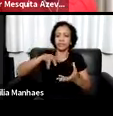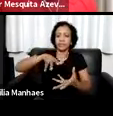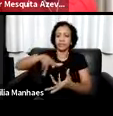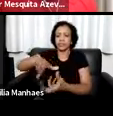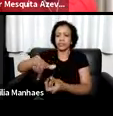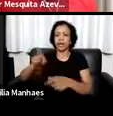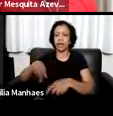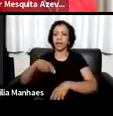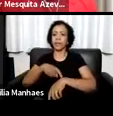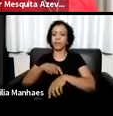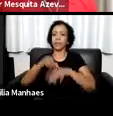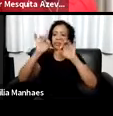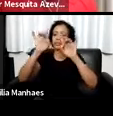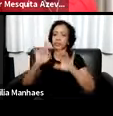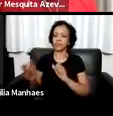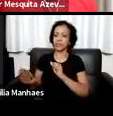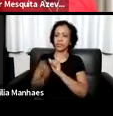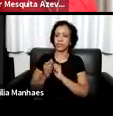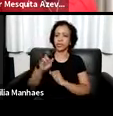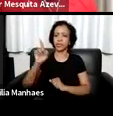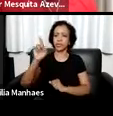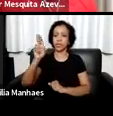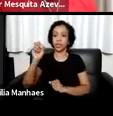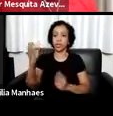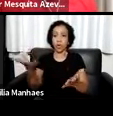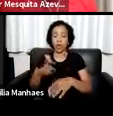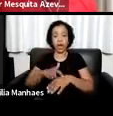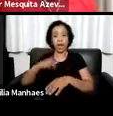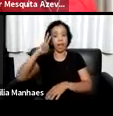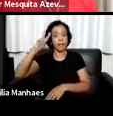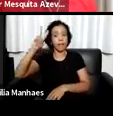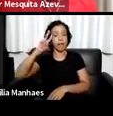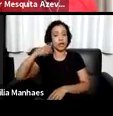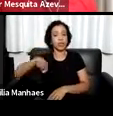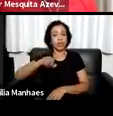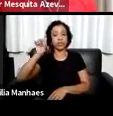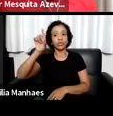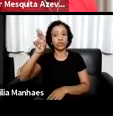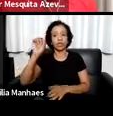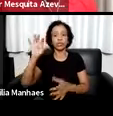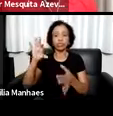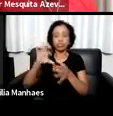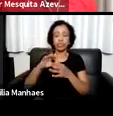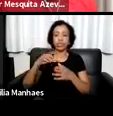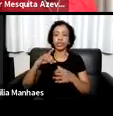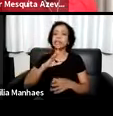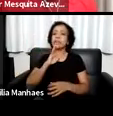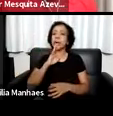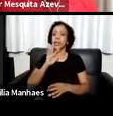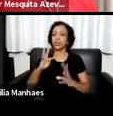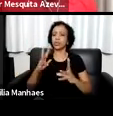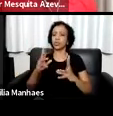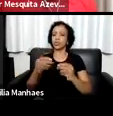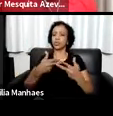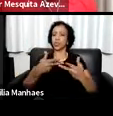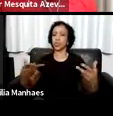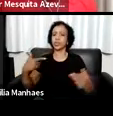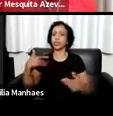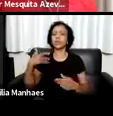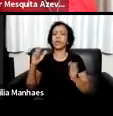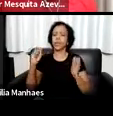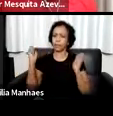momento difícil em todo o mundo, no entanto, devemos nos lembrar de que o nosso Deus pode todas as coisas, inclusive reverter